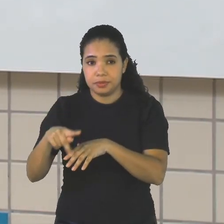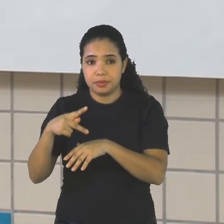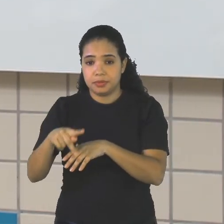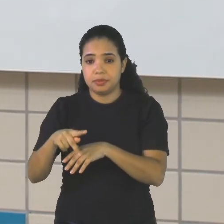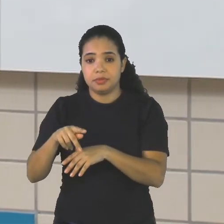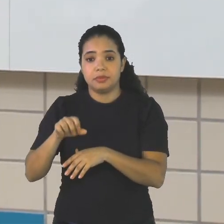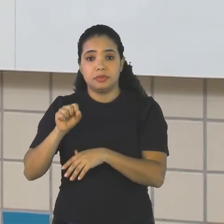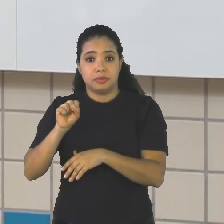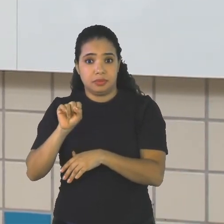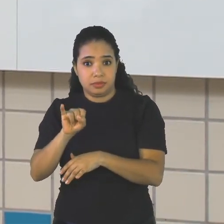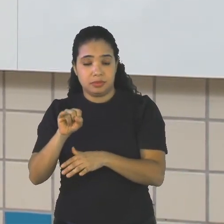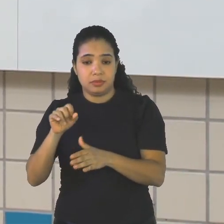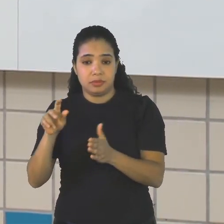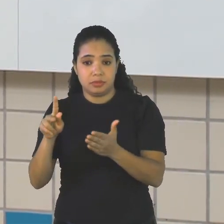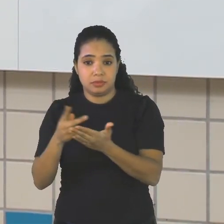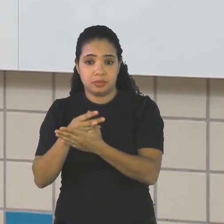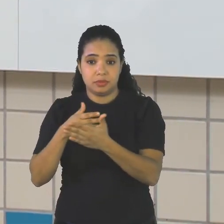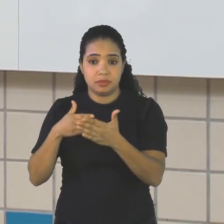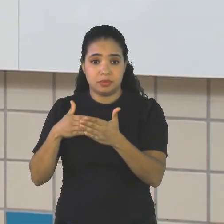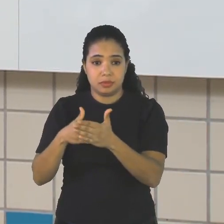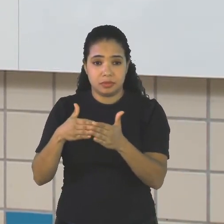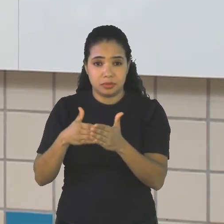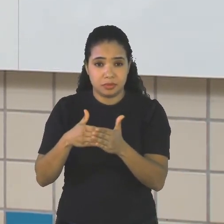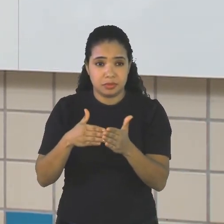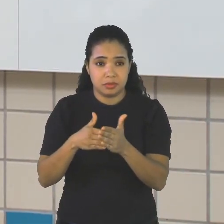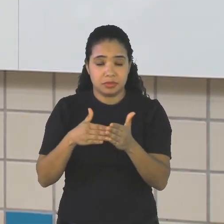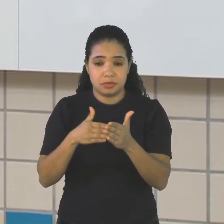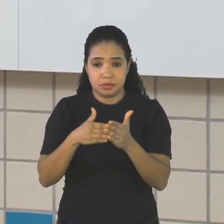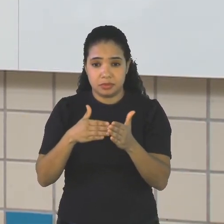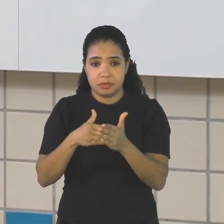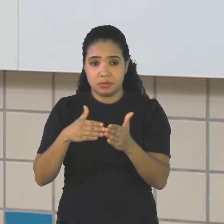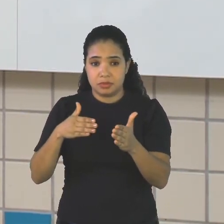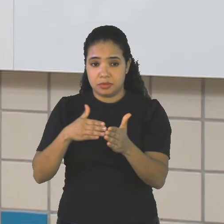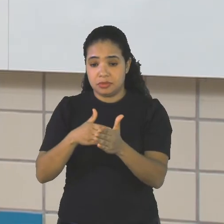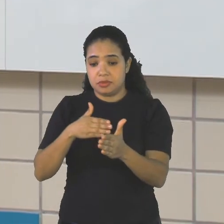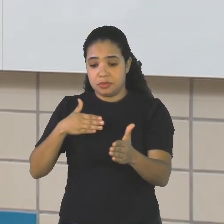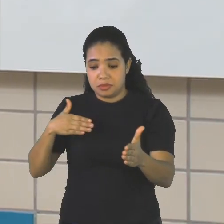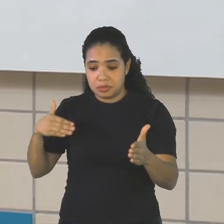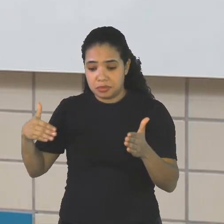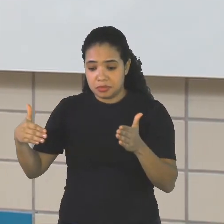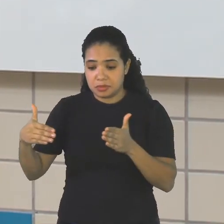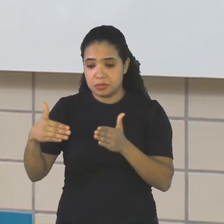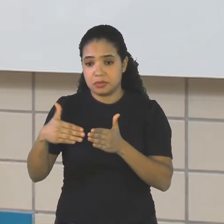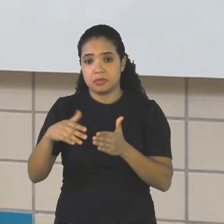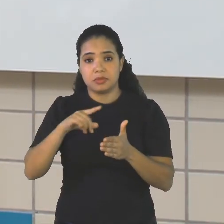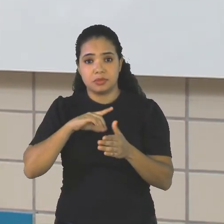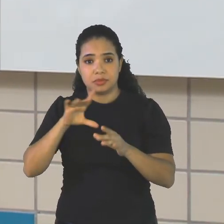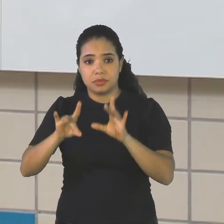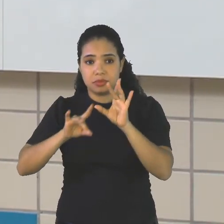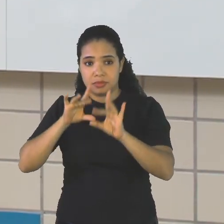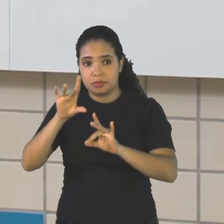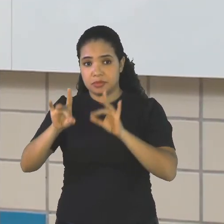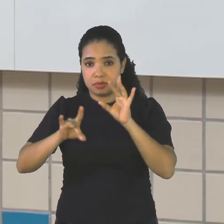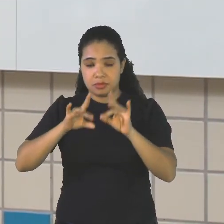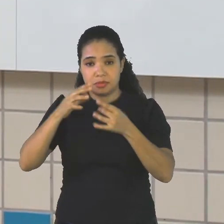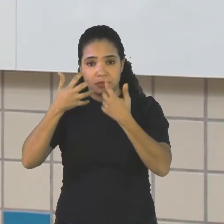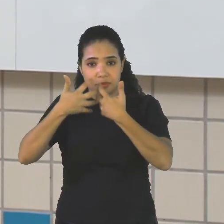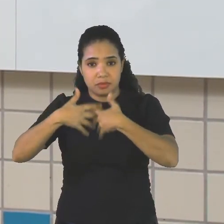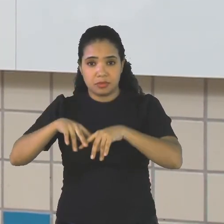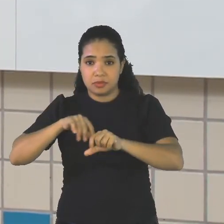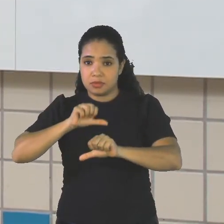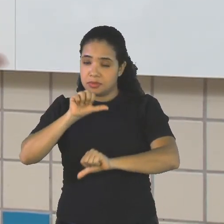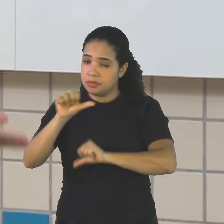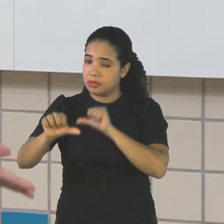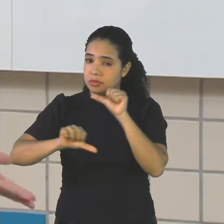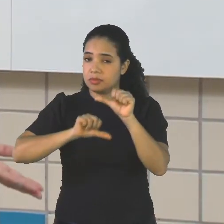algum isolamento ali geográfico, ela vai acabar acontecendo uma seleção natural e ela vai sendo modificada. E a